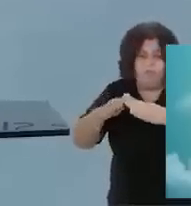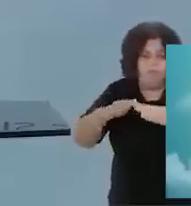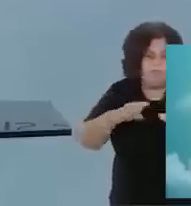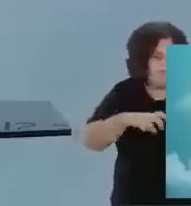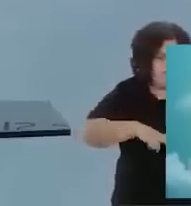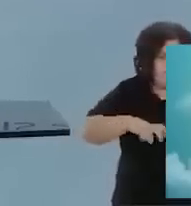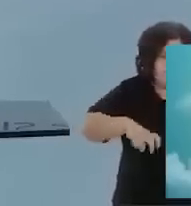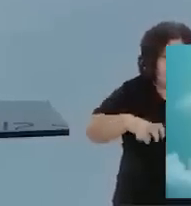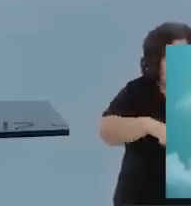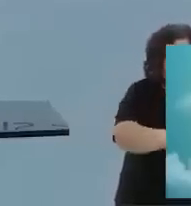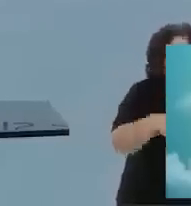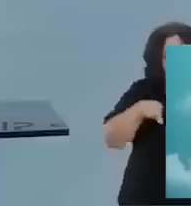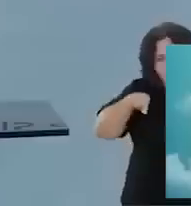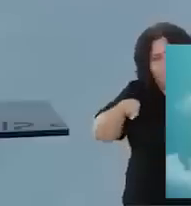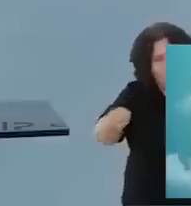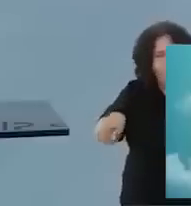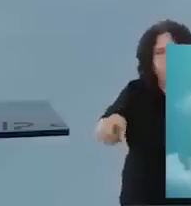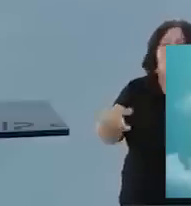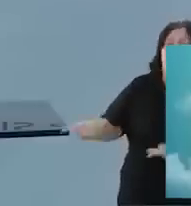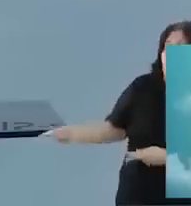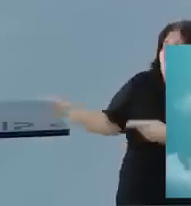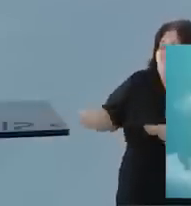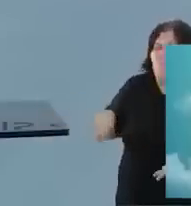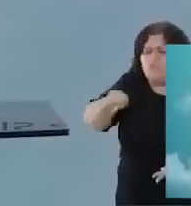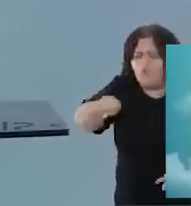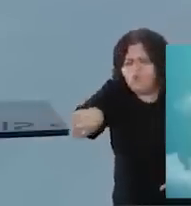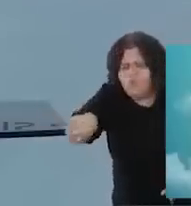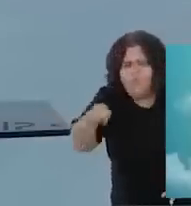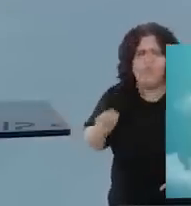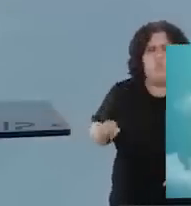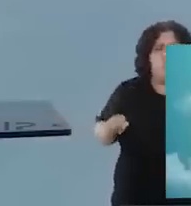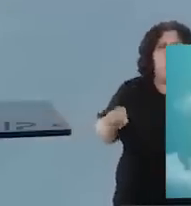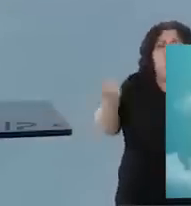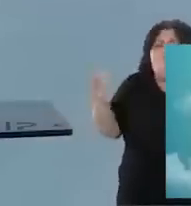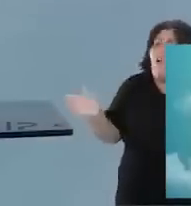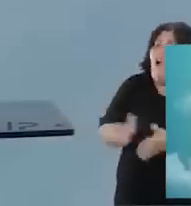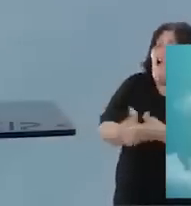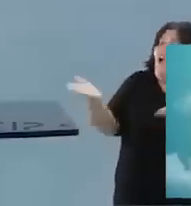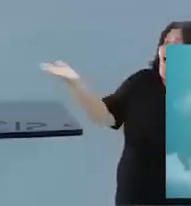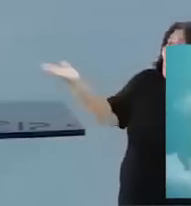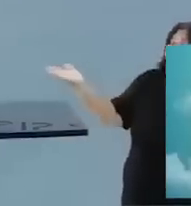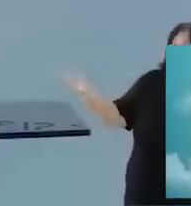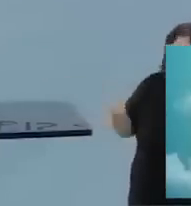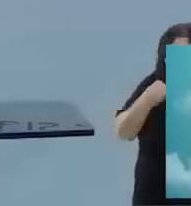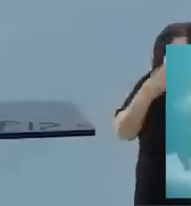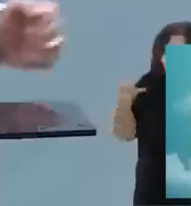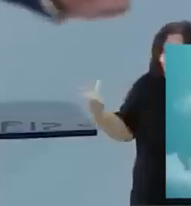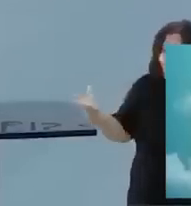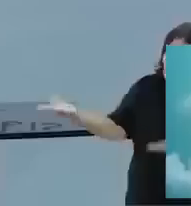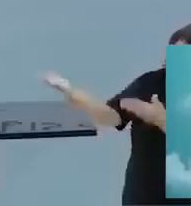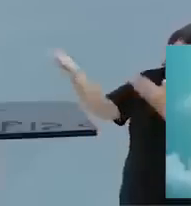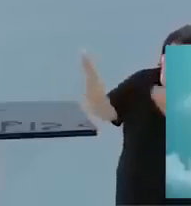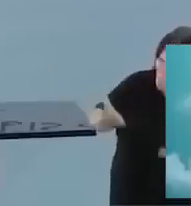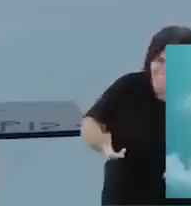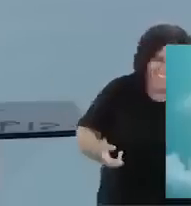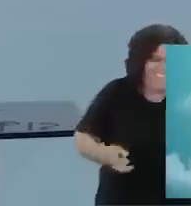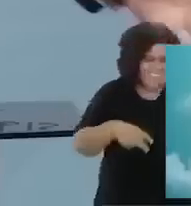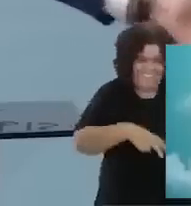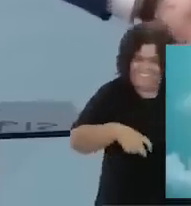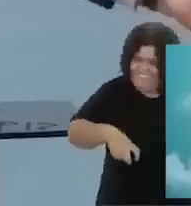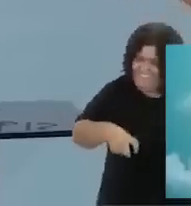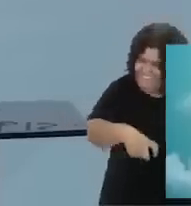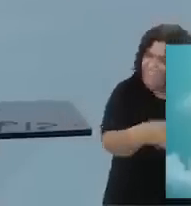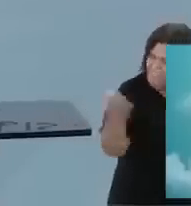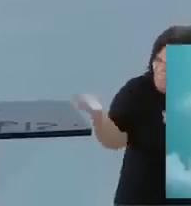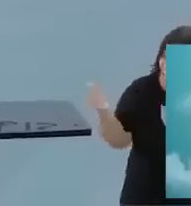hora de sentar à mesa, e você vai à porta e diz, rapaz, que maravilha, você chegou na hora tão boa, nós estamos aqui preparados